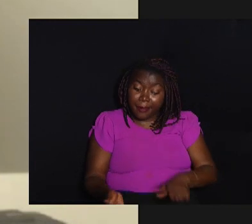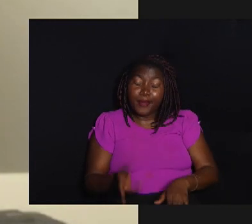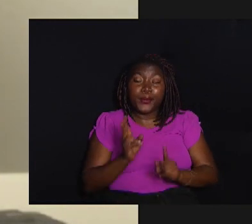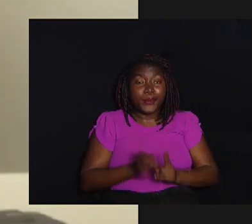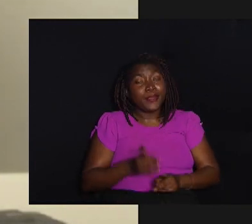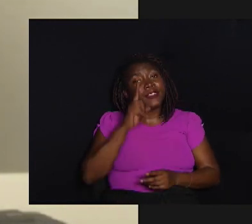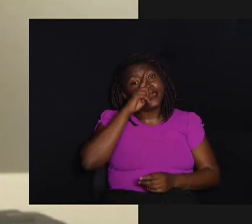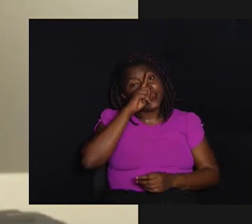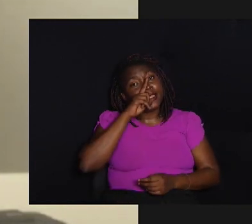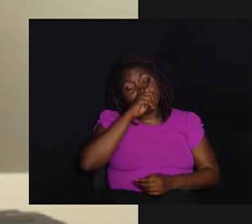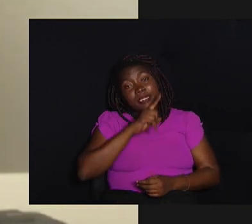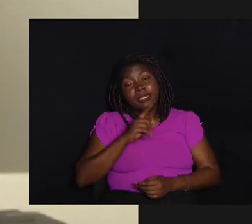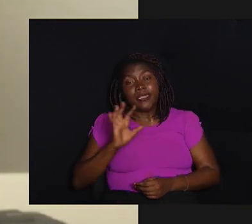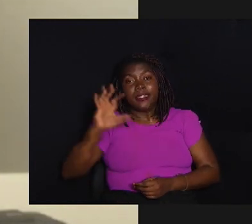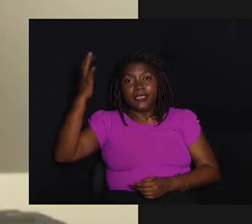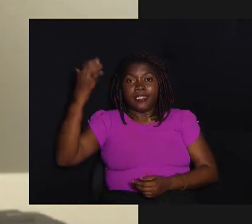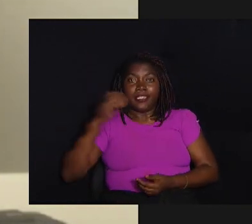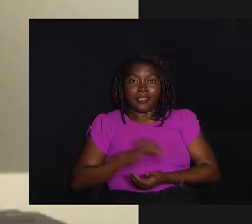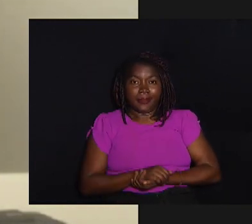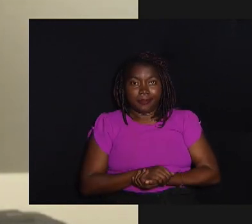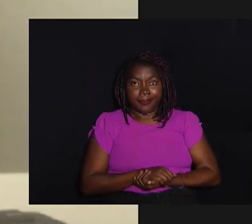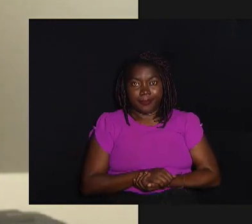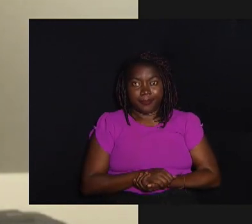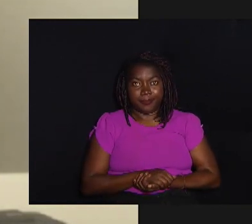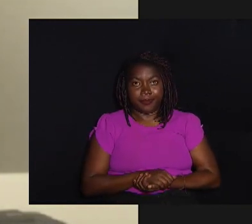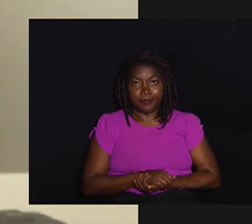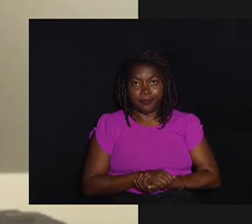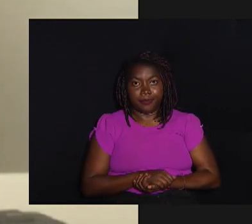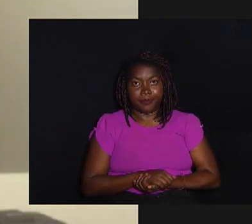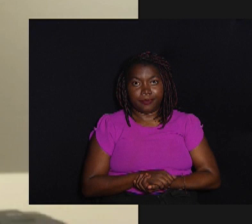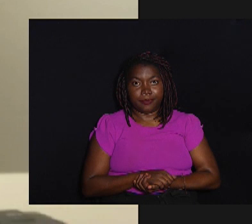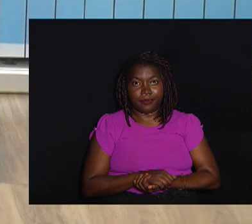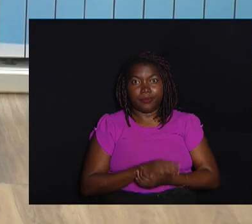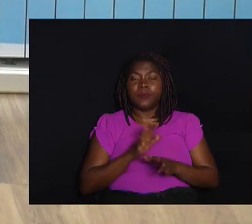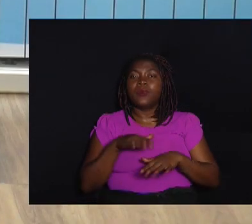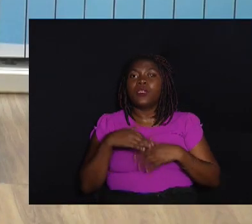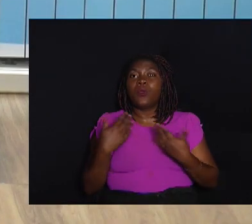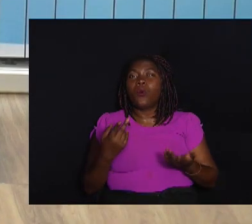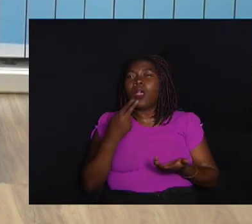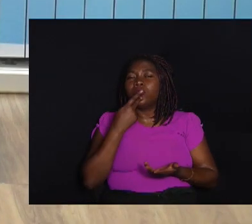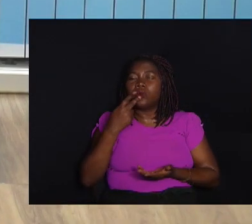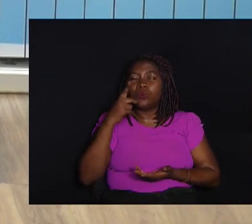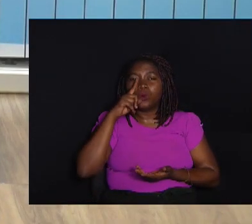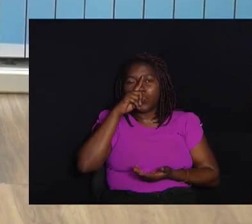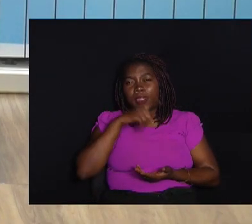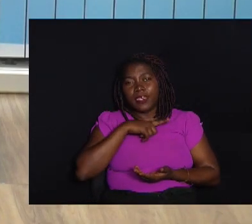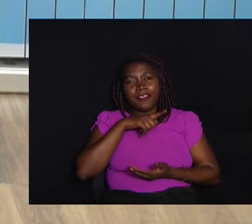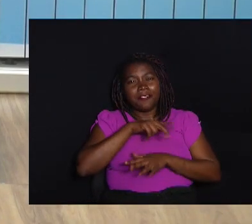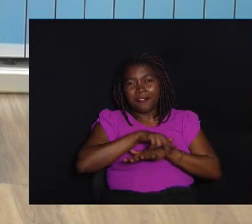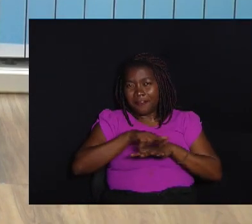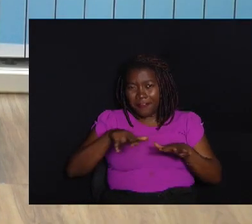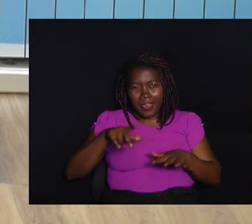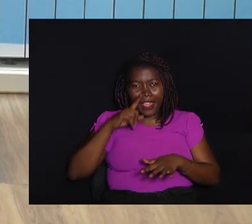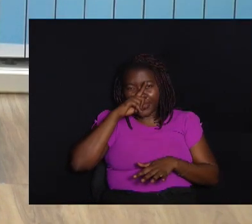nessa situação de risco a que ela está sendo submetida. Quando a senhora fala em situação de risco, tem várias situações de risco que a gente